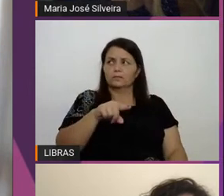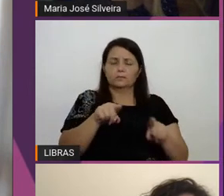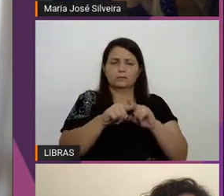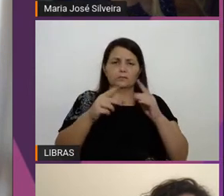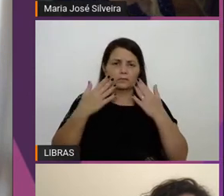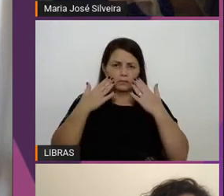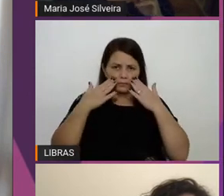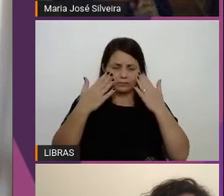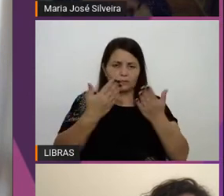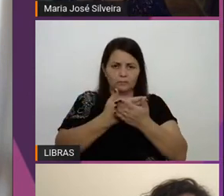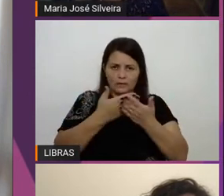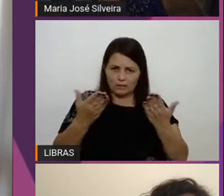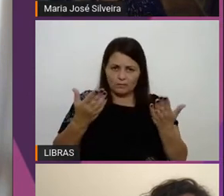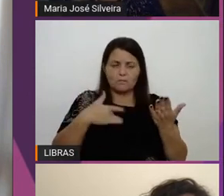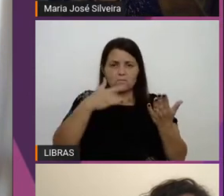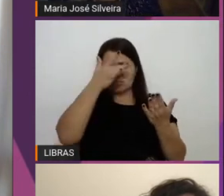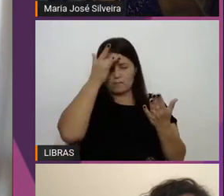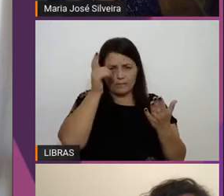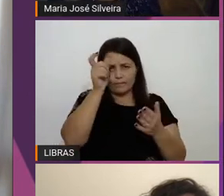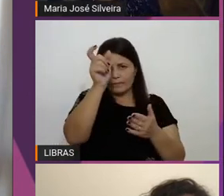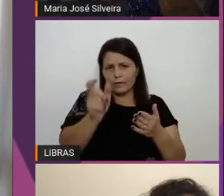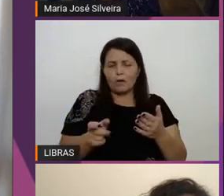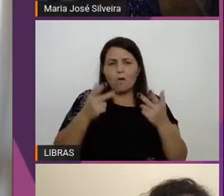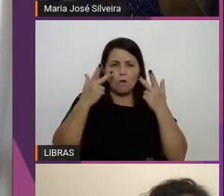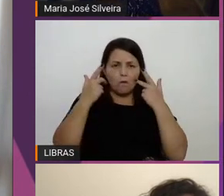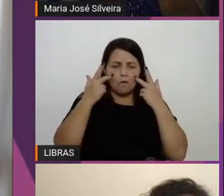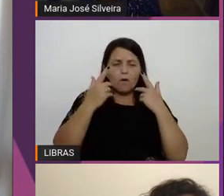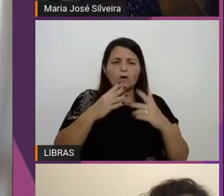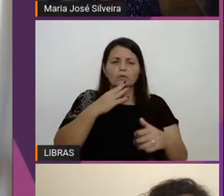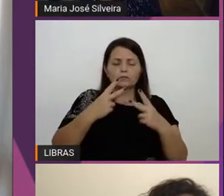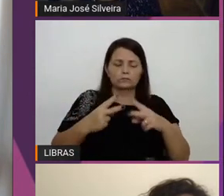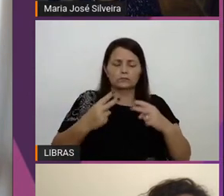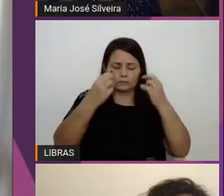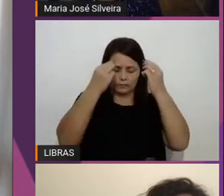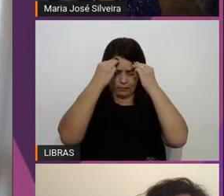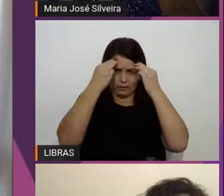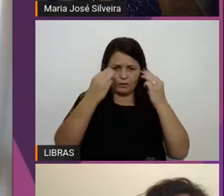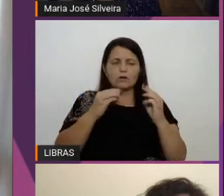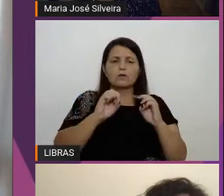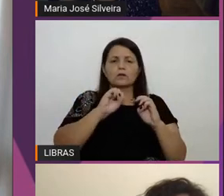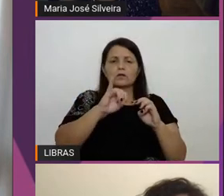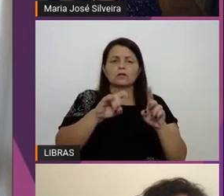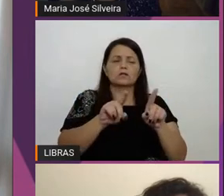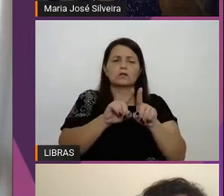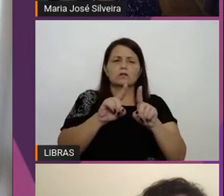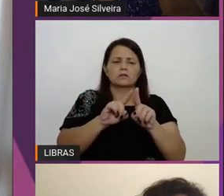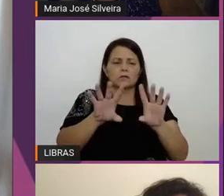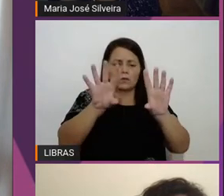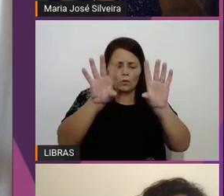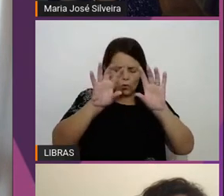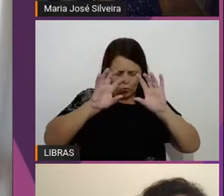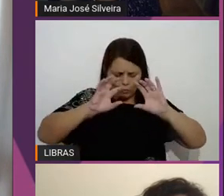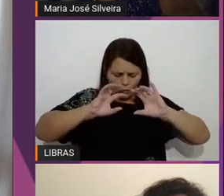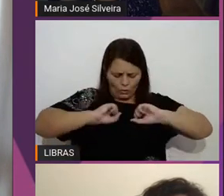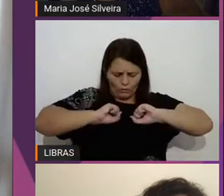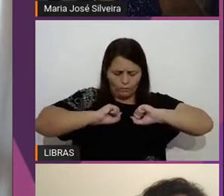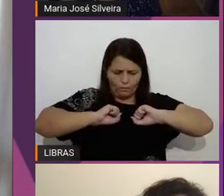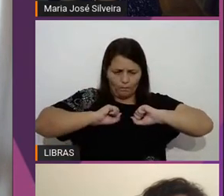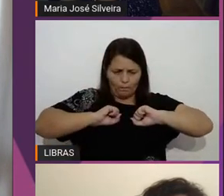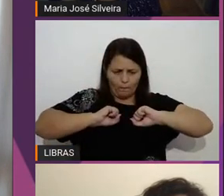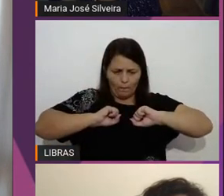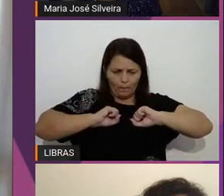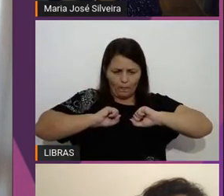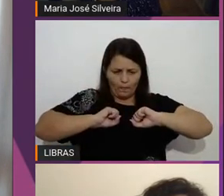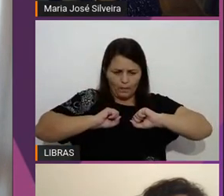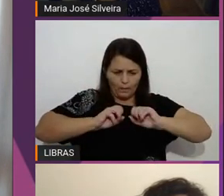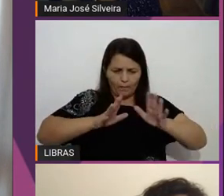adiante de nome gente comum no conhecimento da mente uma vez que se nutrem de pote ainda não